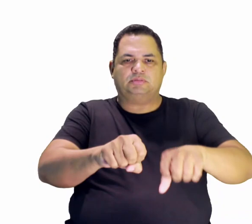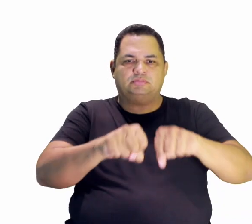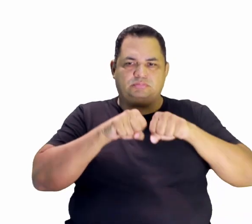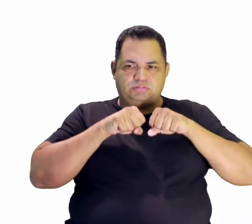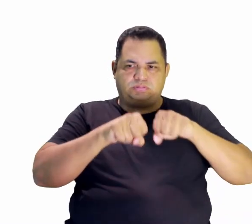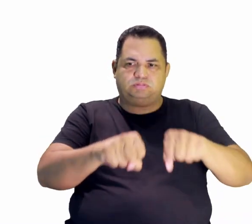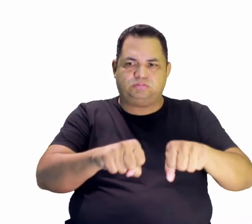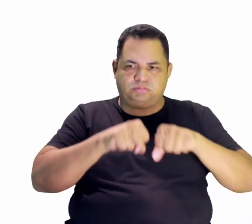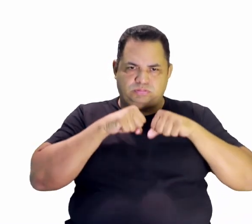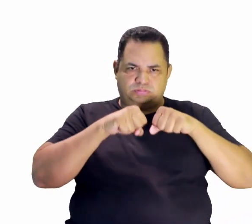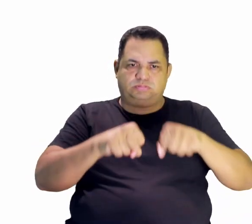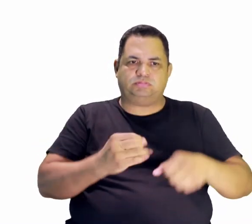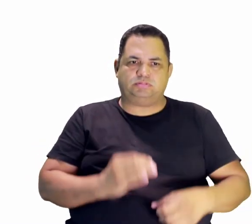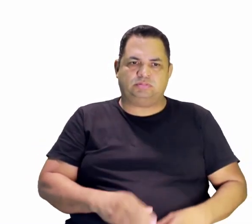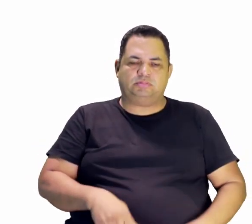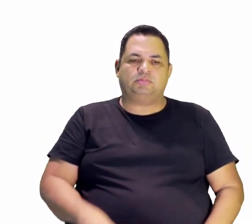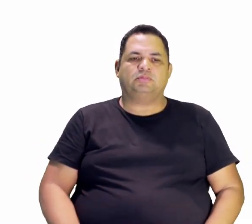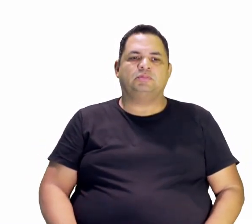aqui, ó, o bloco, né?